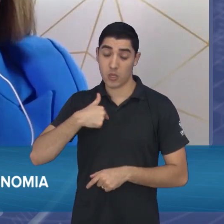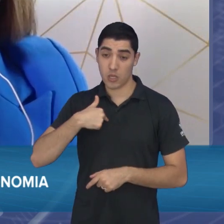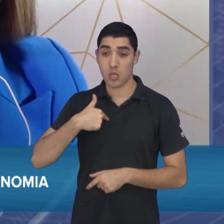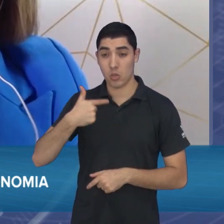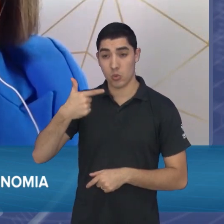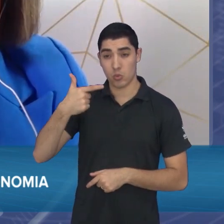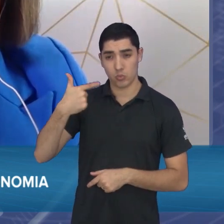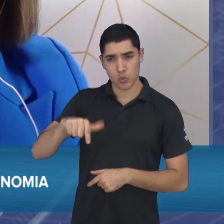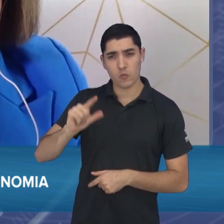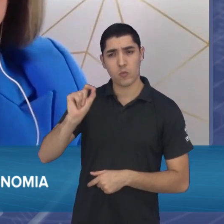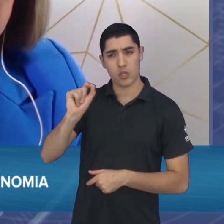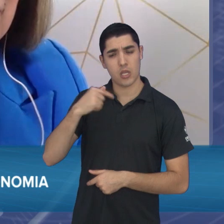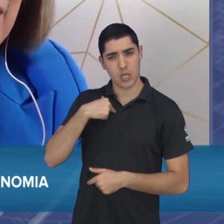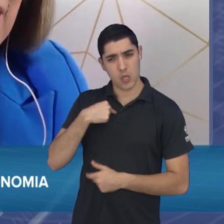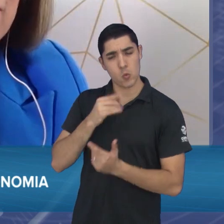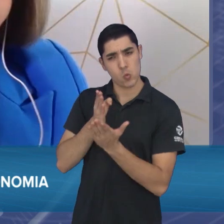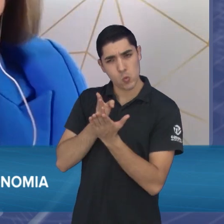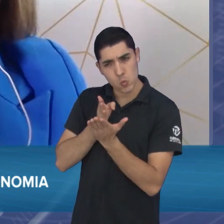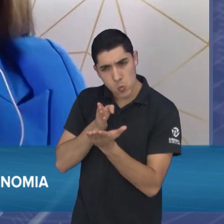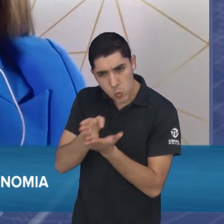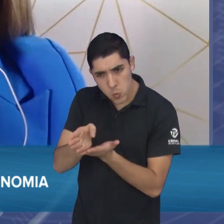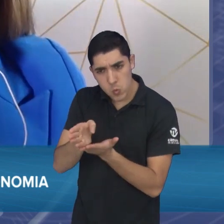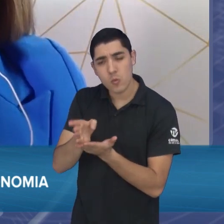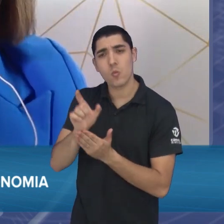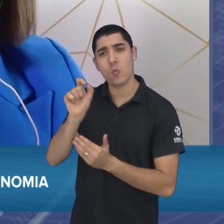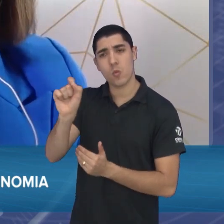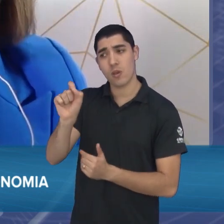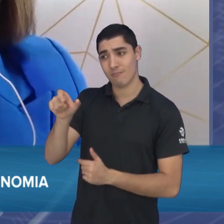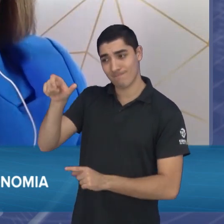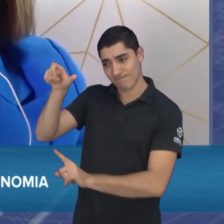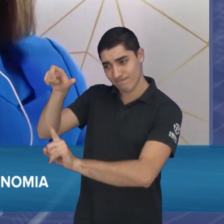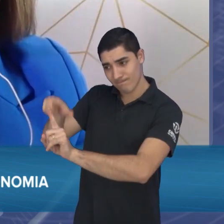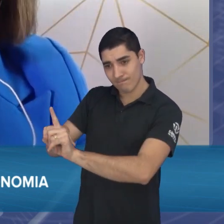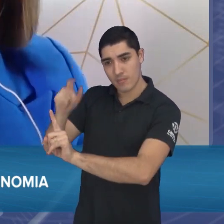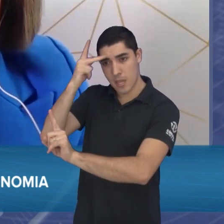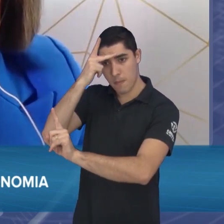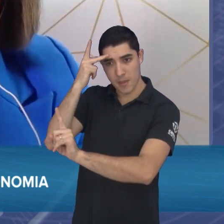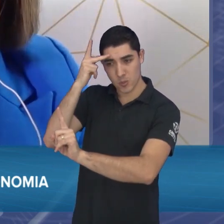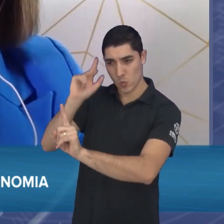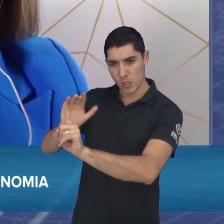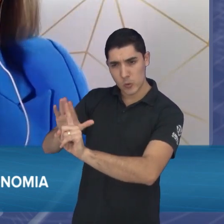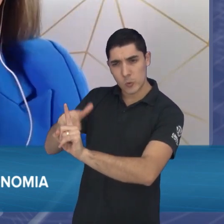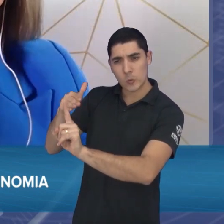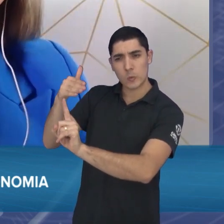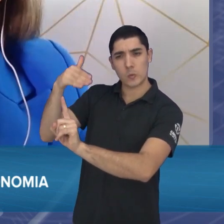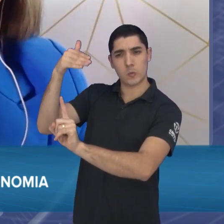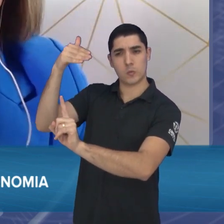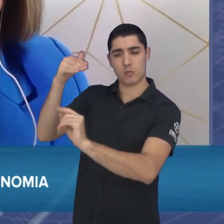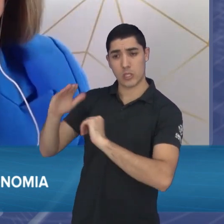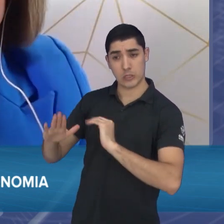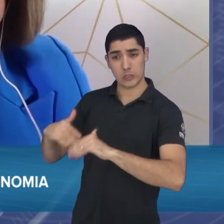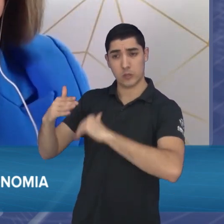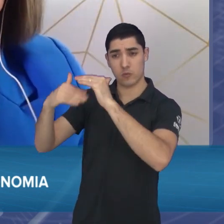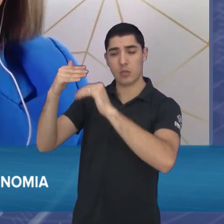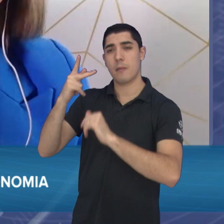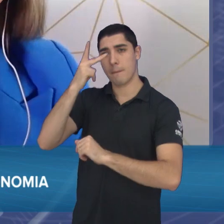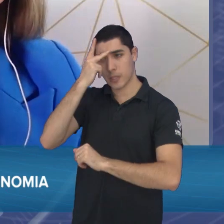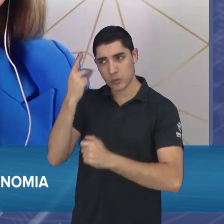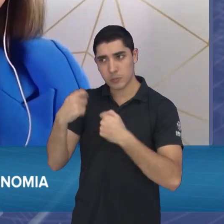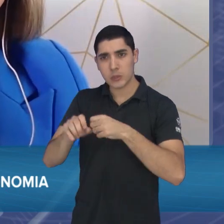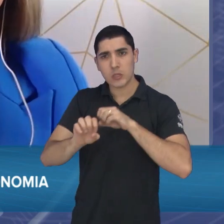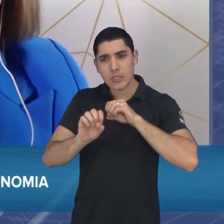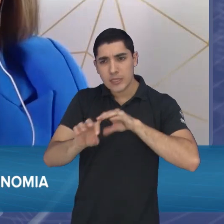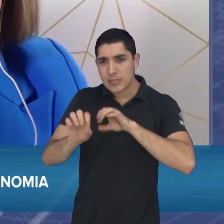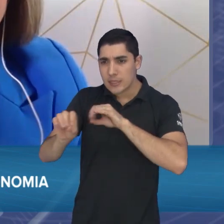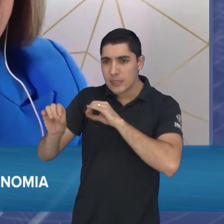devota e defensora do desenvolvimento pessoal, da gente educar as pessoas, da gente conscientizar as